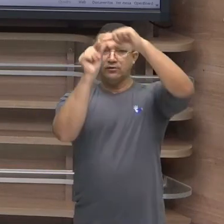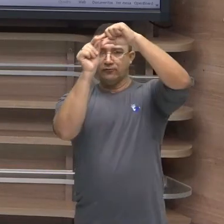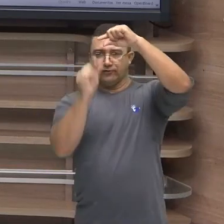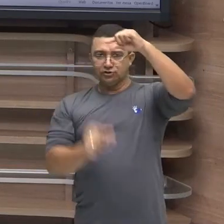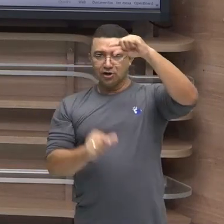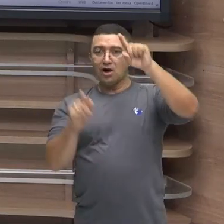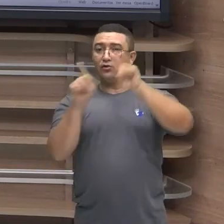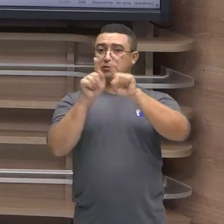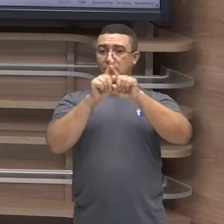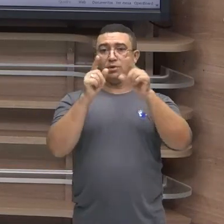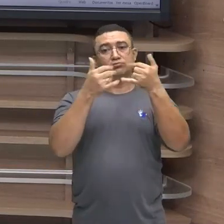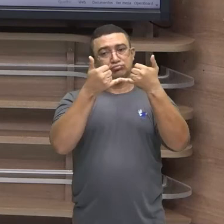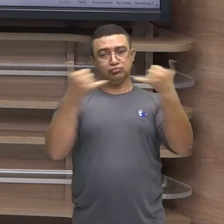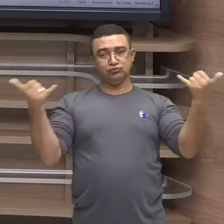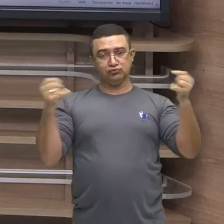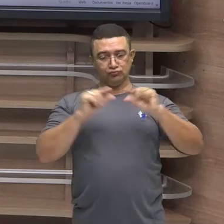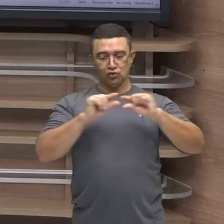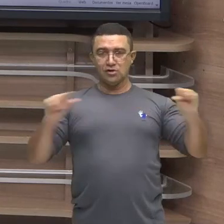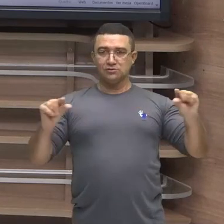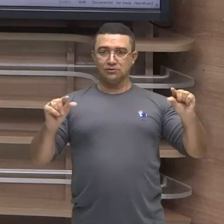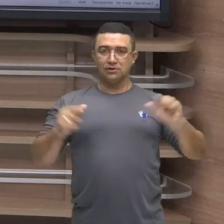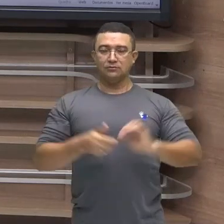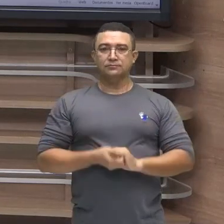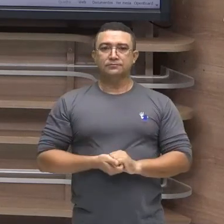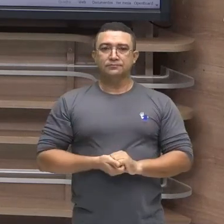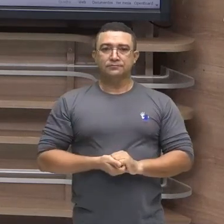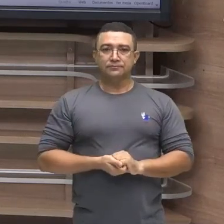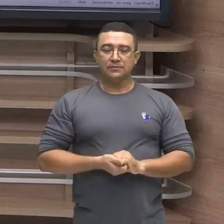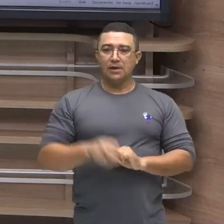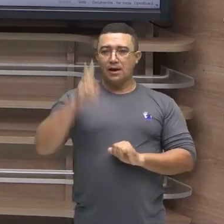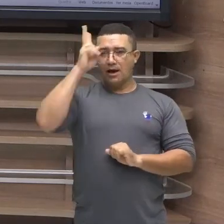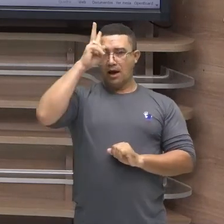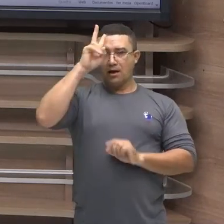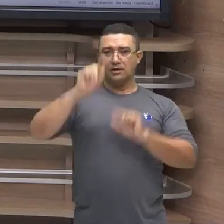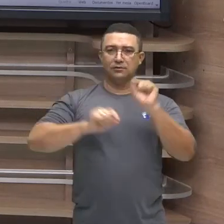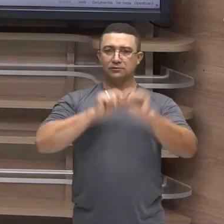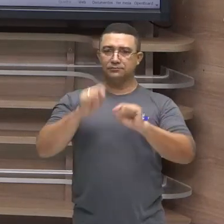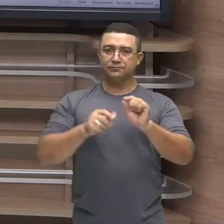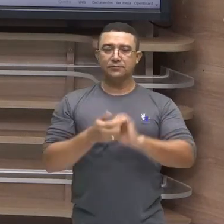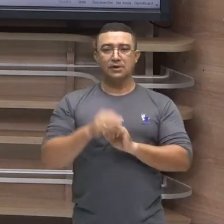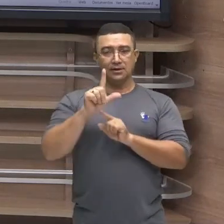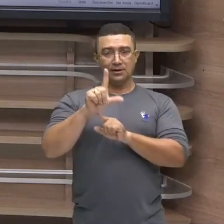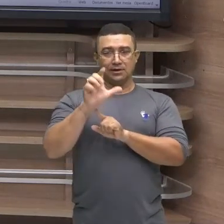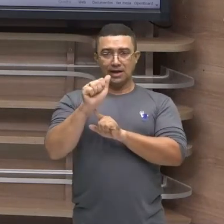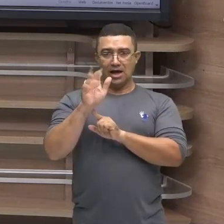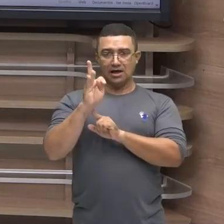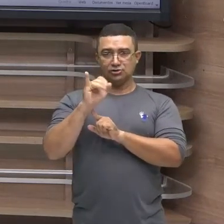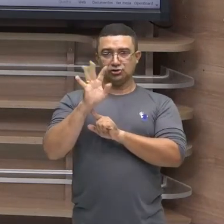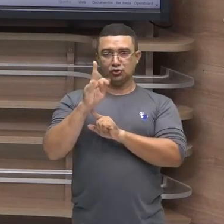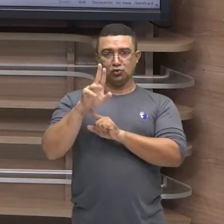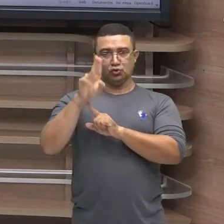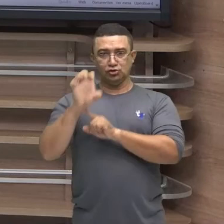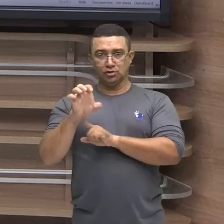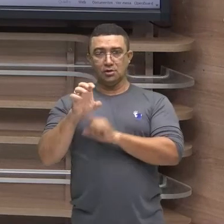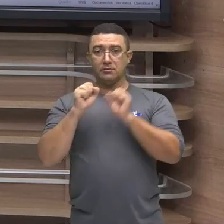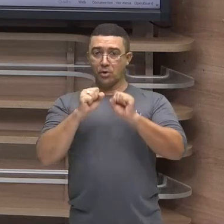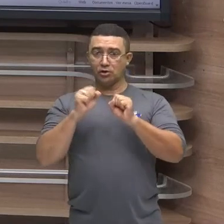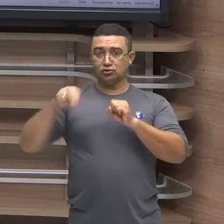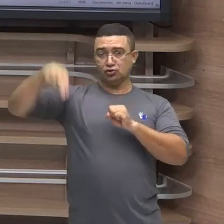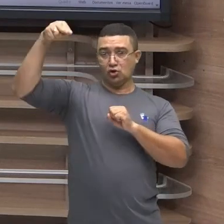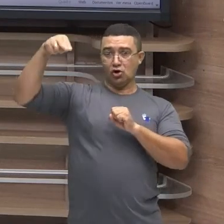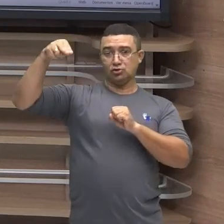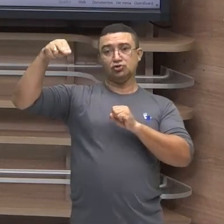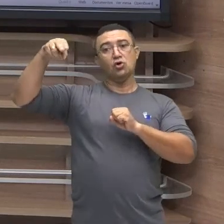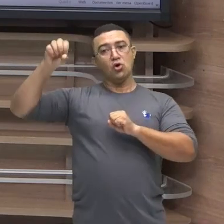vertical quanto no sentido horizontal. Lembrando que a latitude, gente, ela só pode ser norte